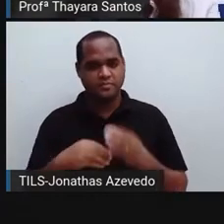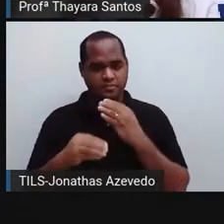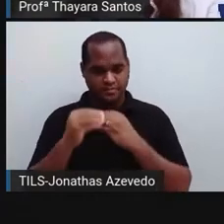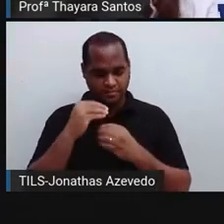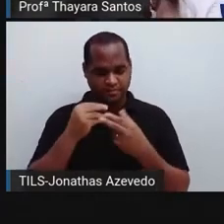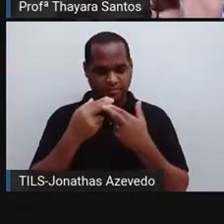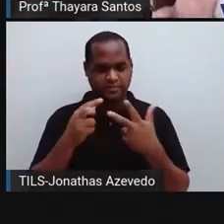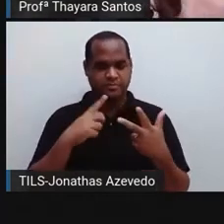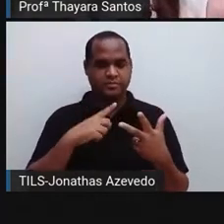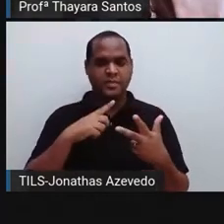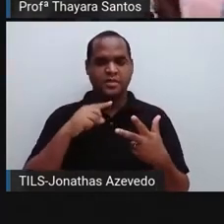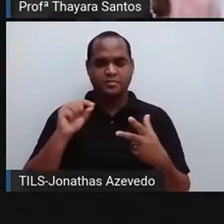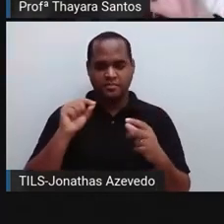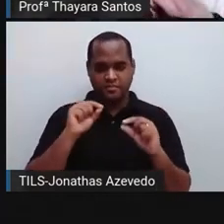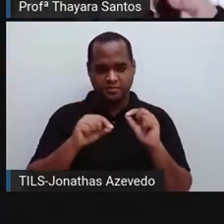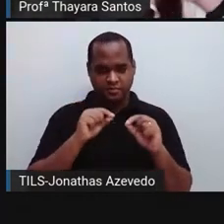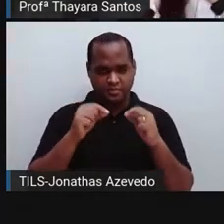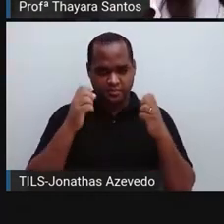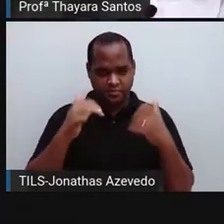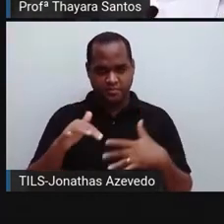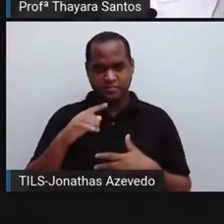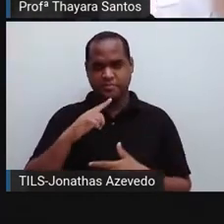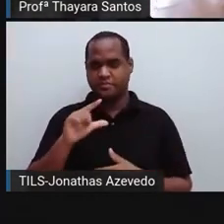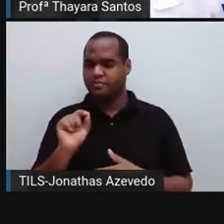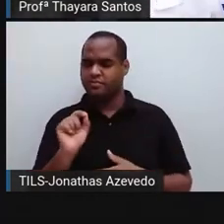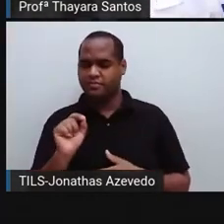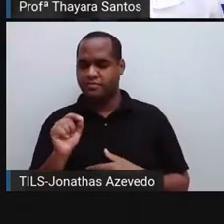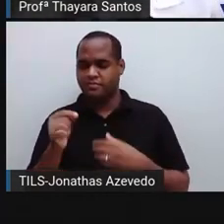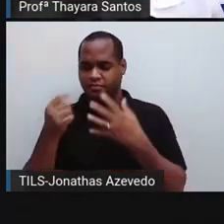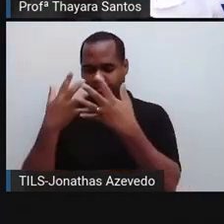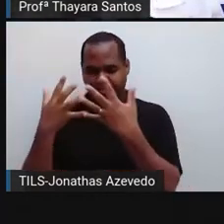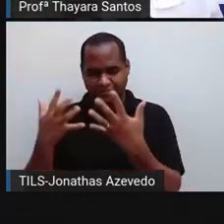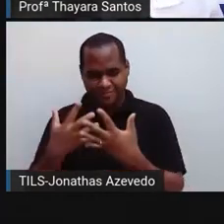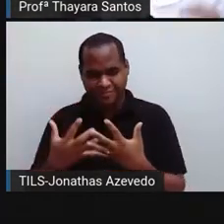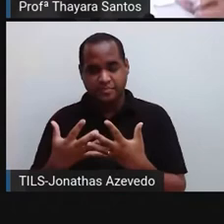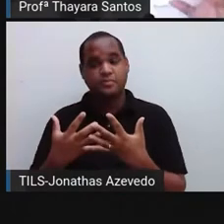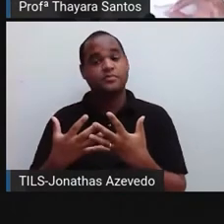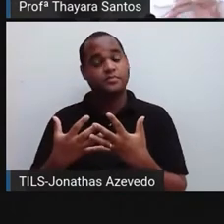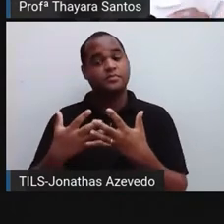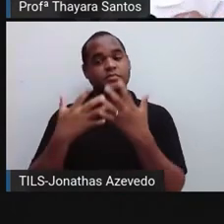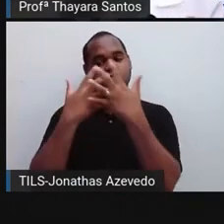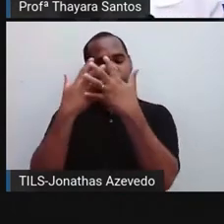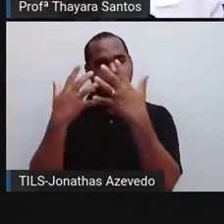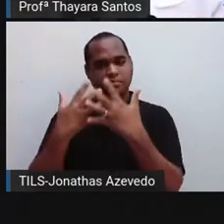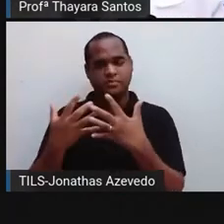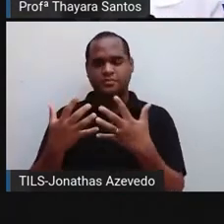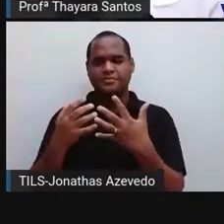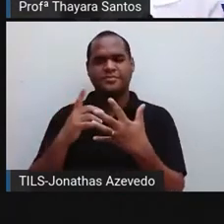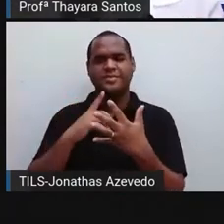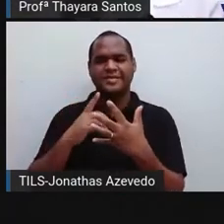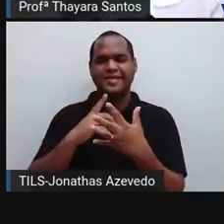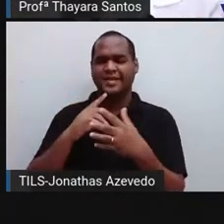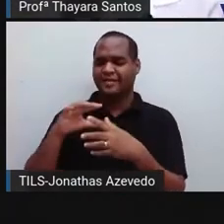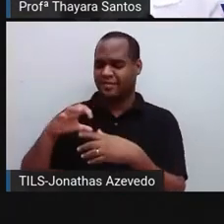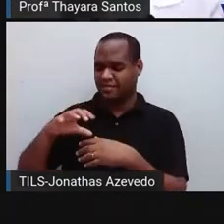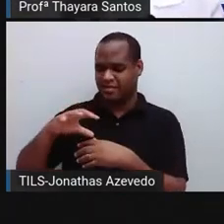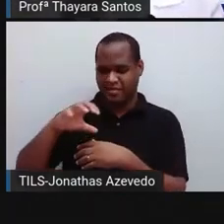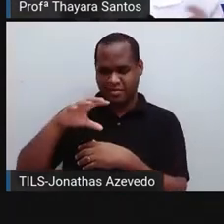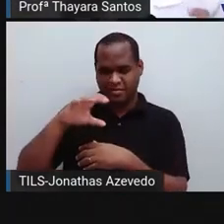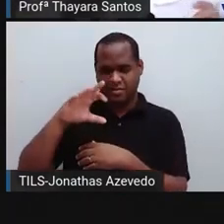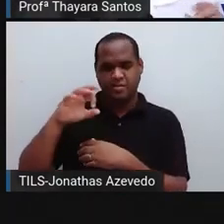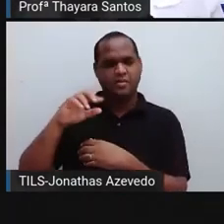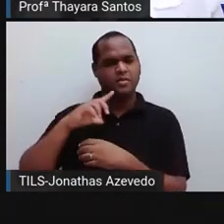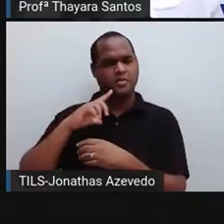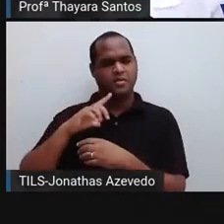teia de aranha, não, mas tem uma ideia parecida. Se a gente parar para pensar, a teia de aranha, ela tem vários pontos ali em comum, né? Tem